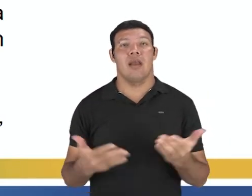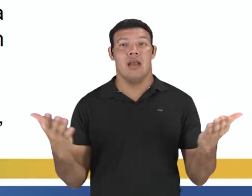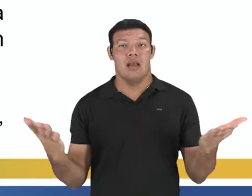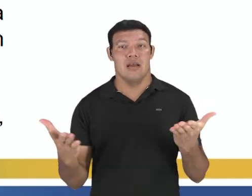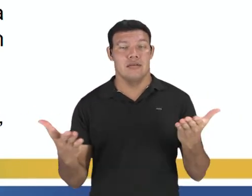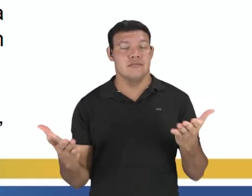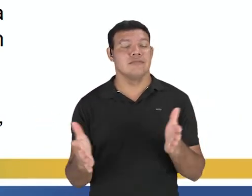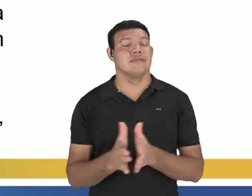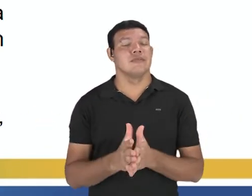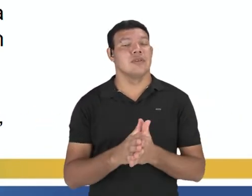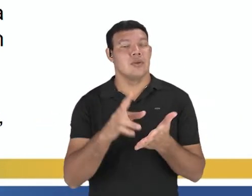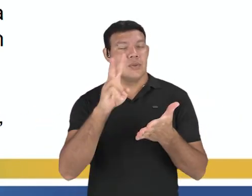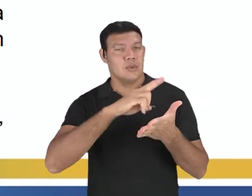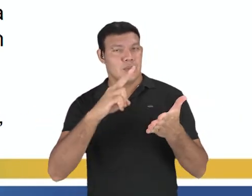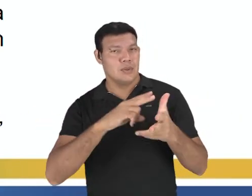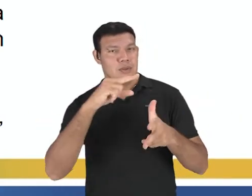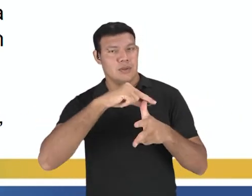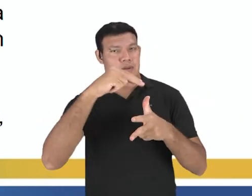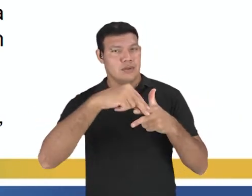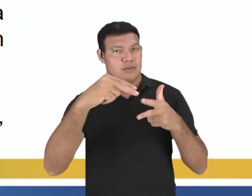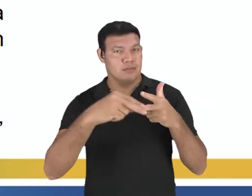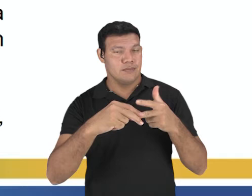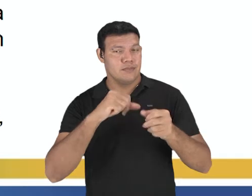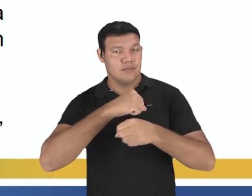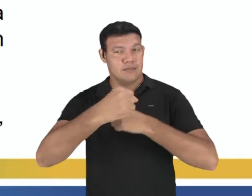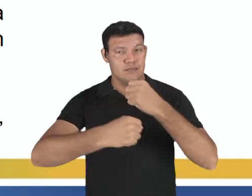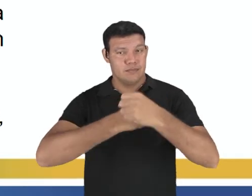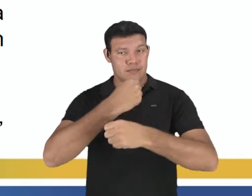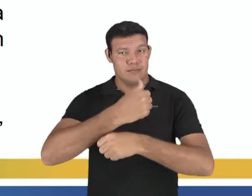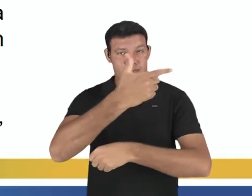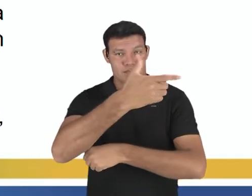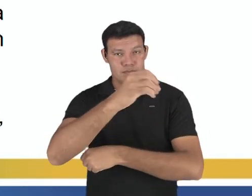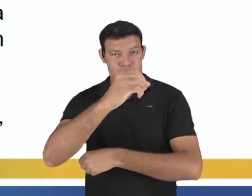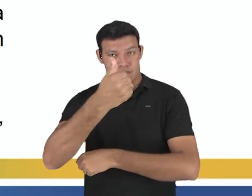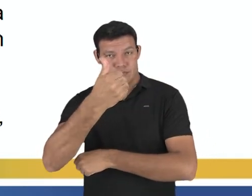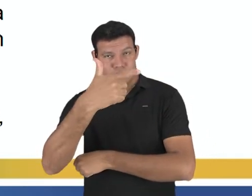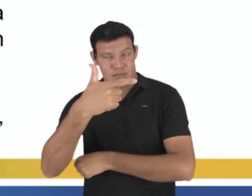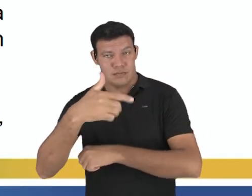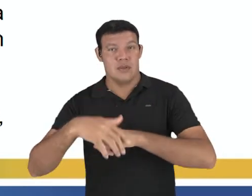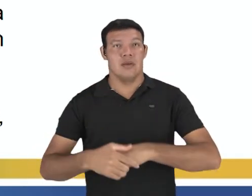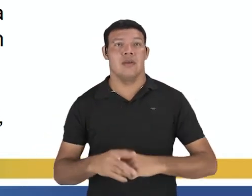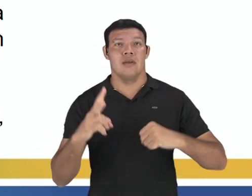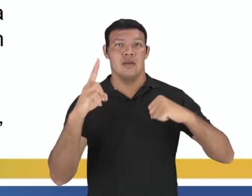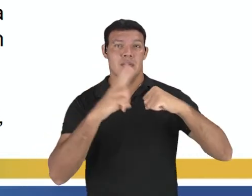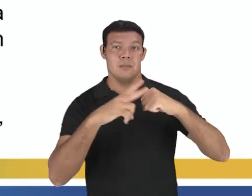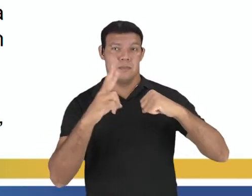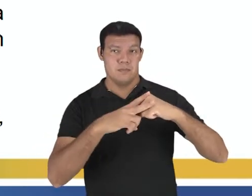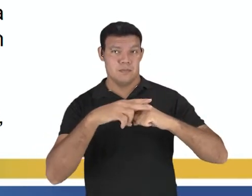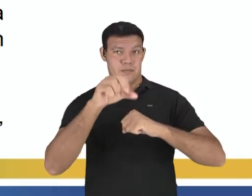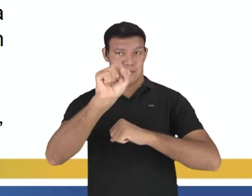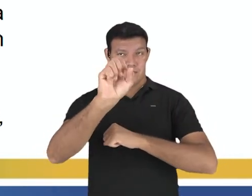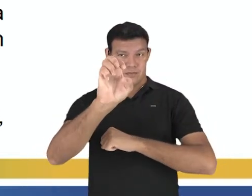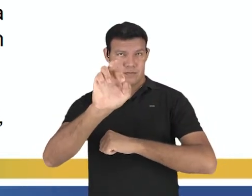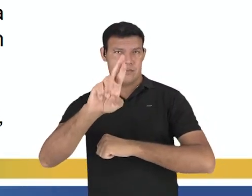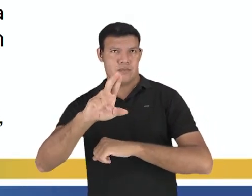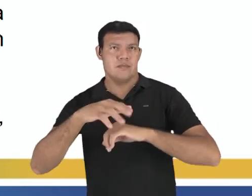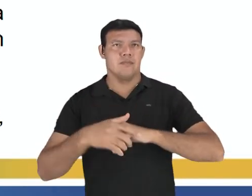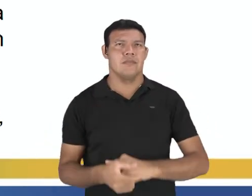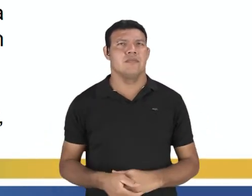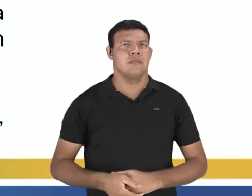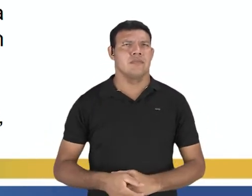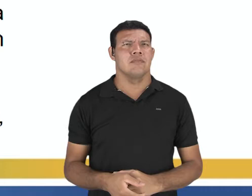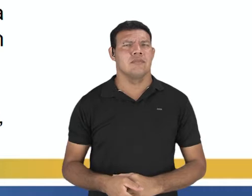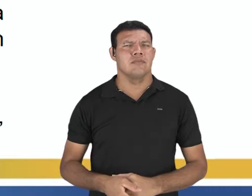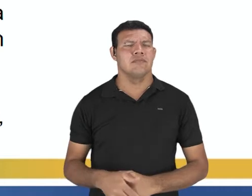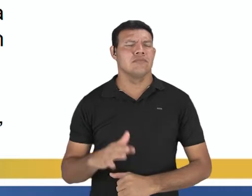pouquinho. Enem 2012. Vamos lá comigo? Verbo ser. Que